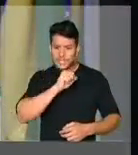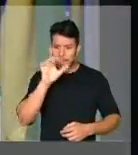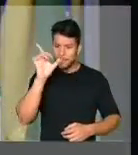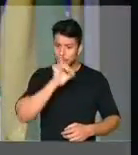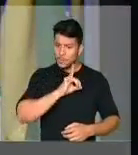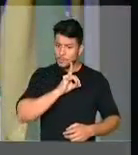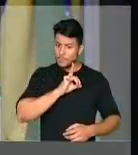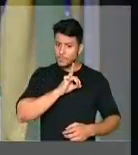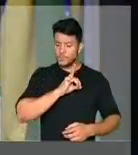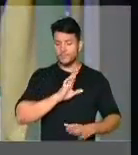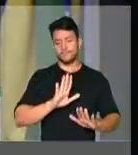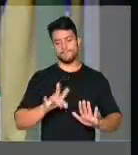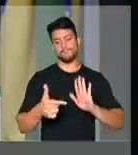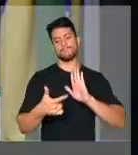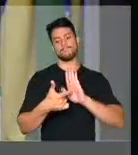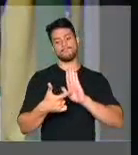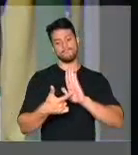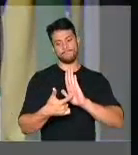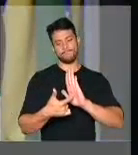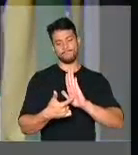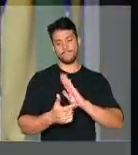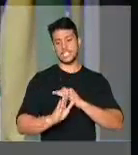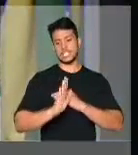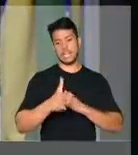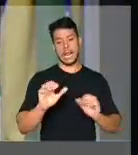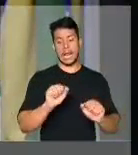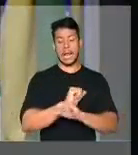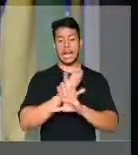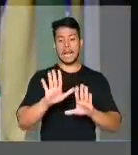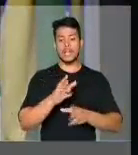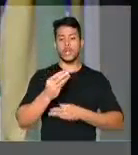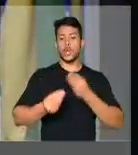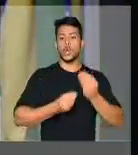no domingo, isso mostra o teor